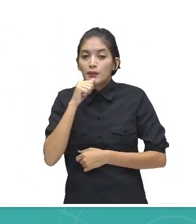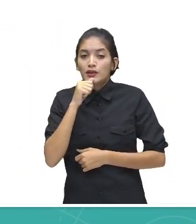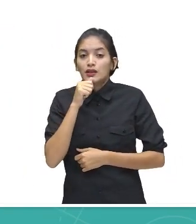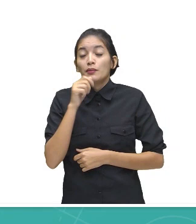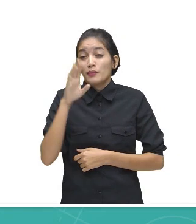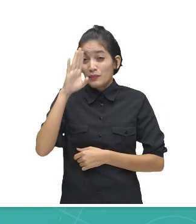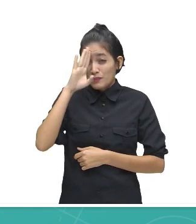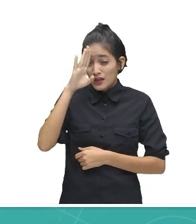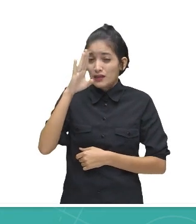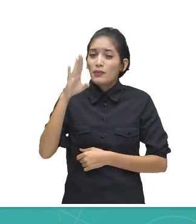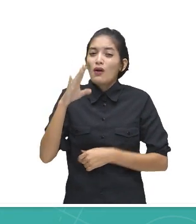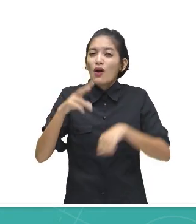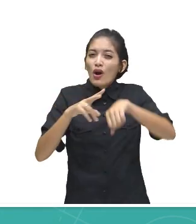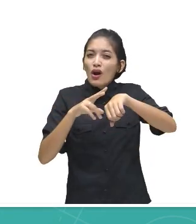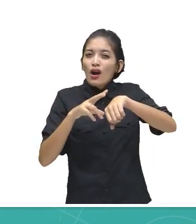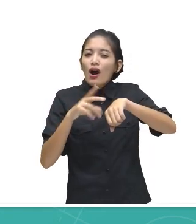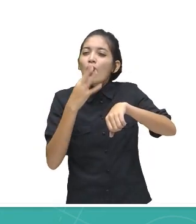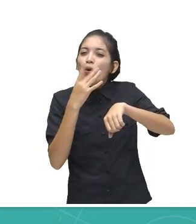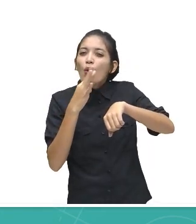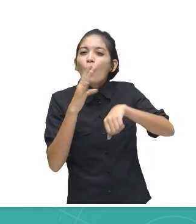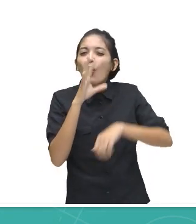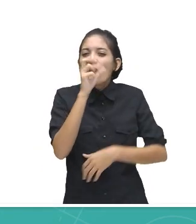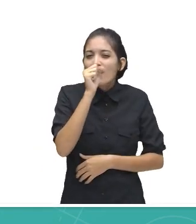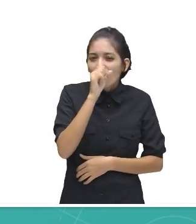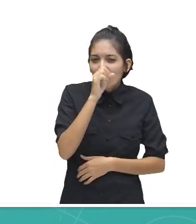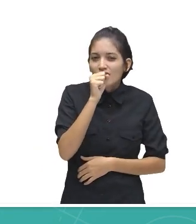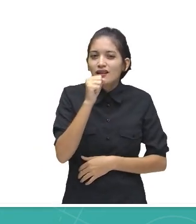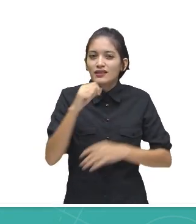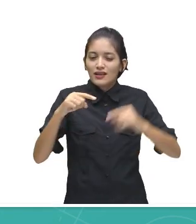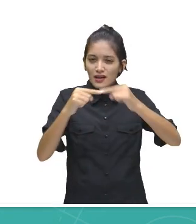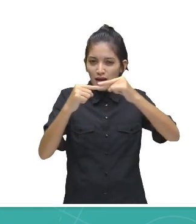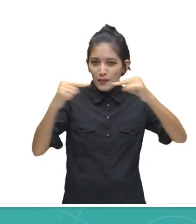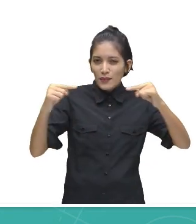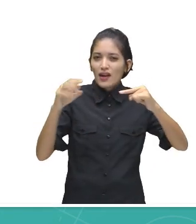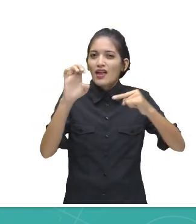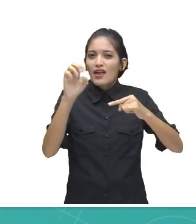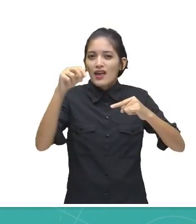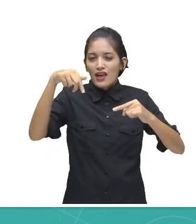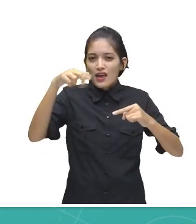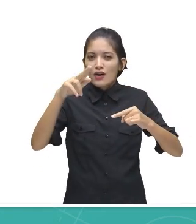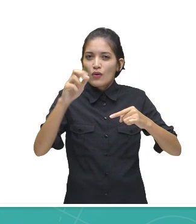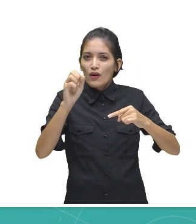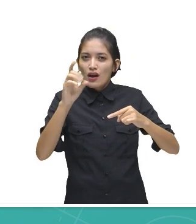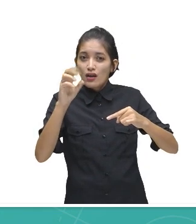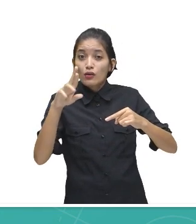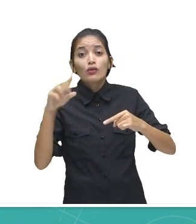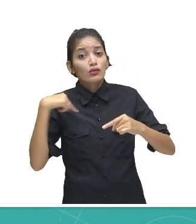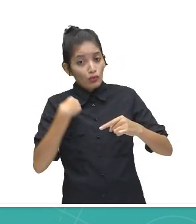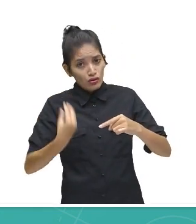aqui do planeta onde a gente está, onde fica a linha do Equador e tudo mais, a região onde